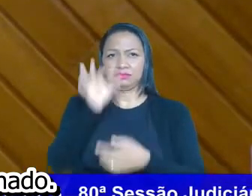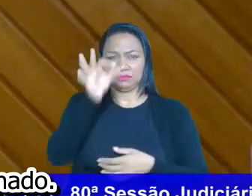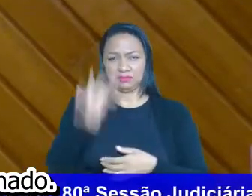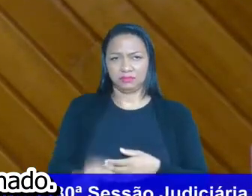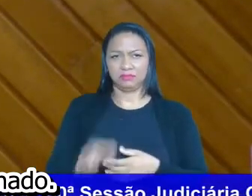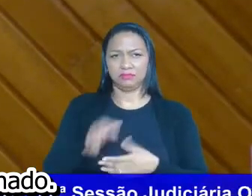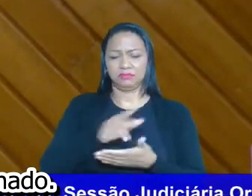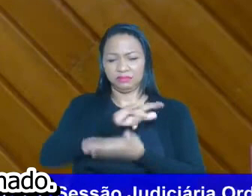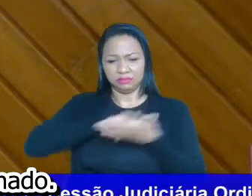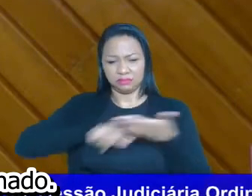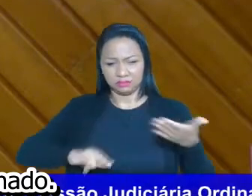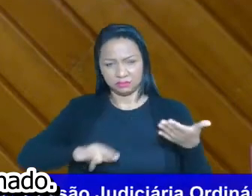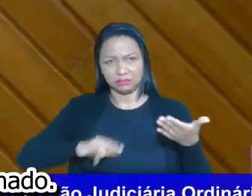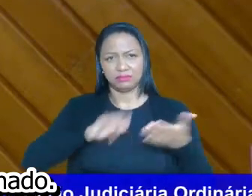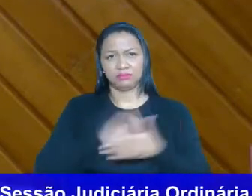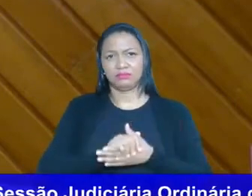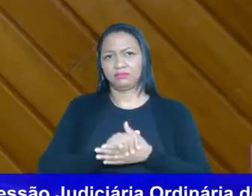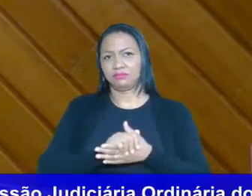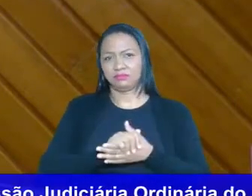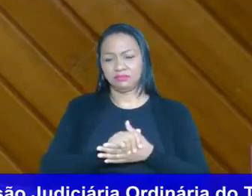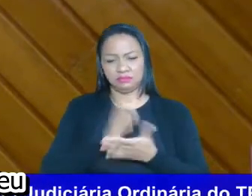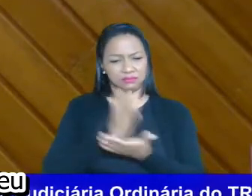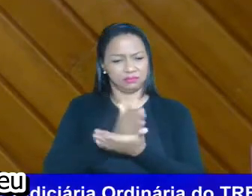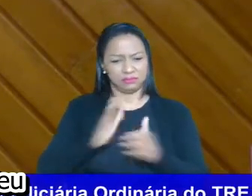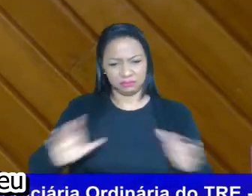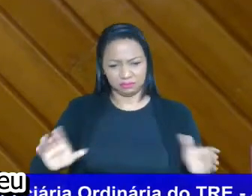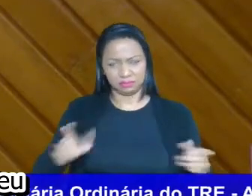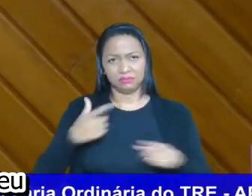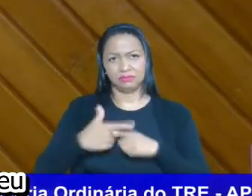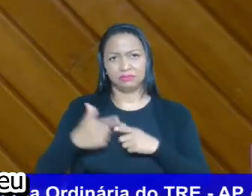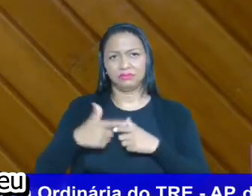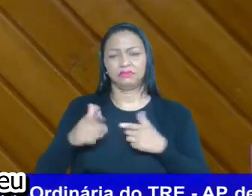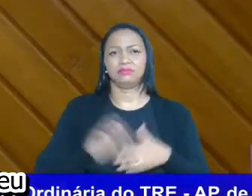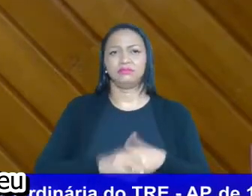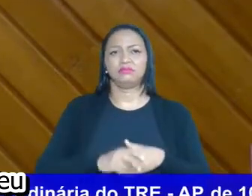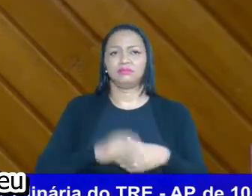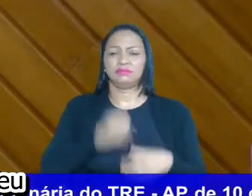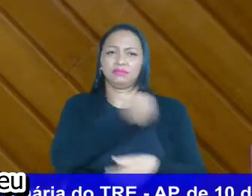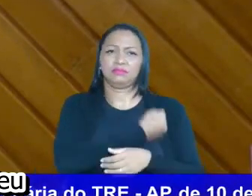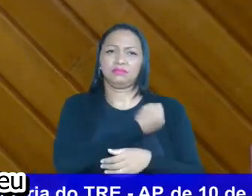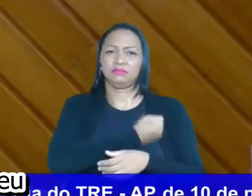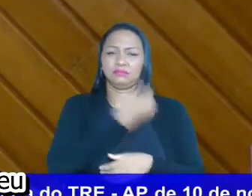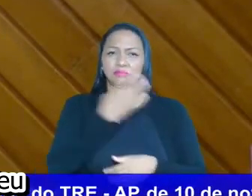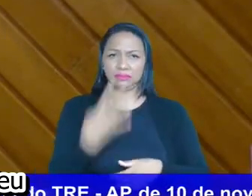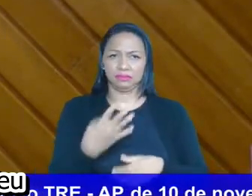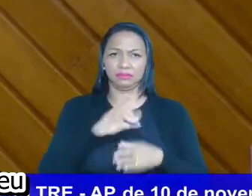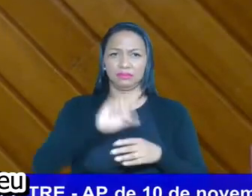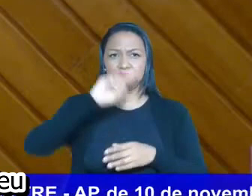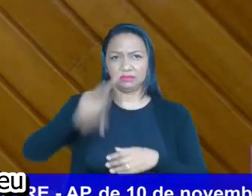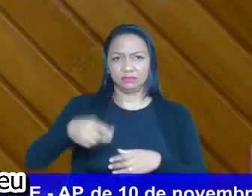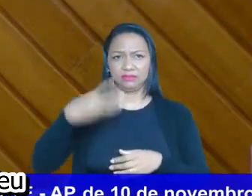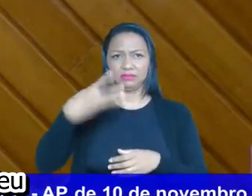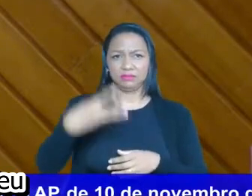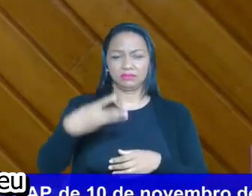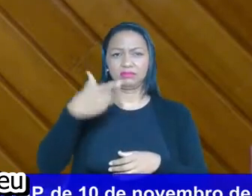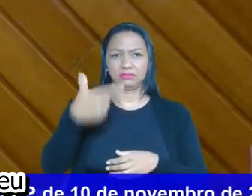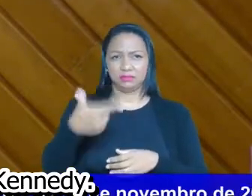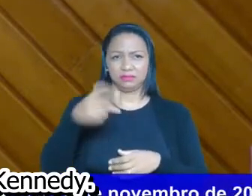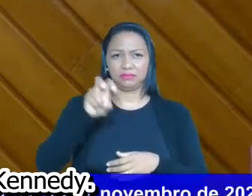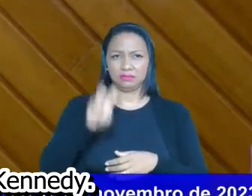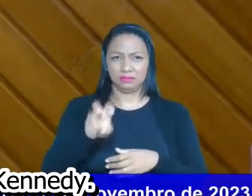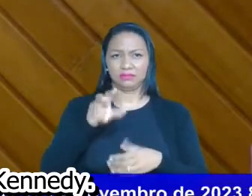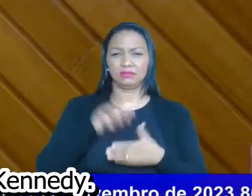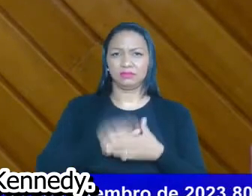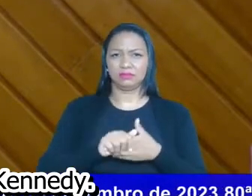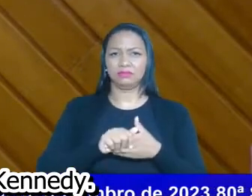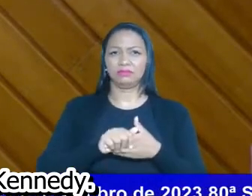devidamente a nota fiscal e foi sanado. O item 4 está no valor de R$ 1.325, referente